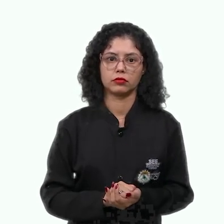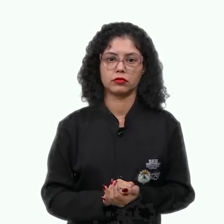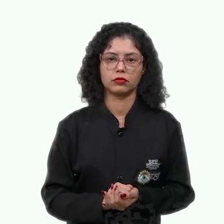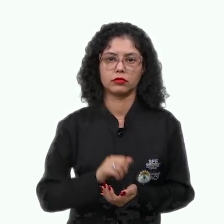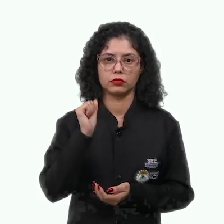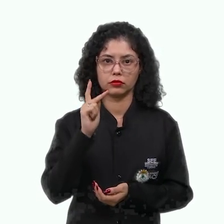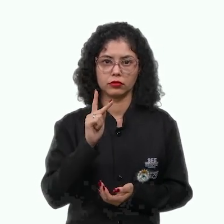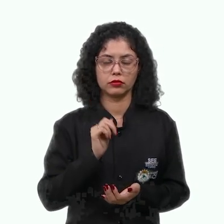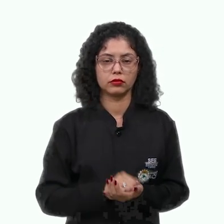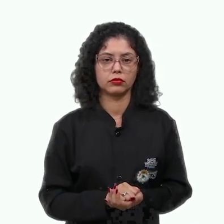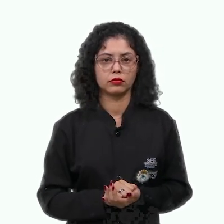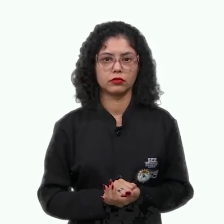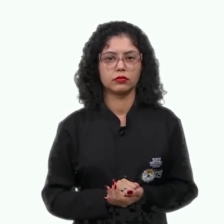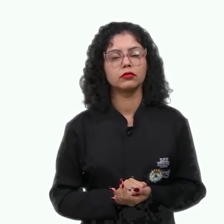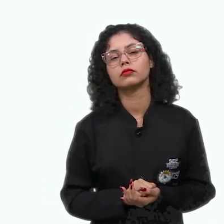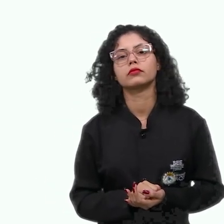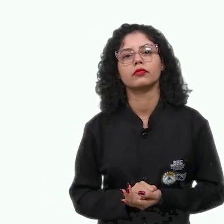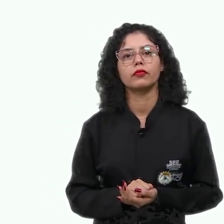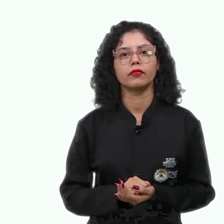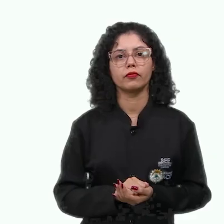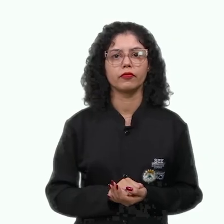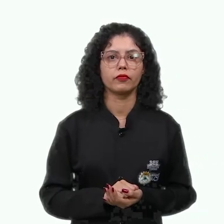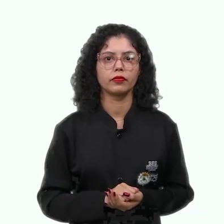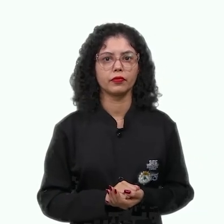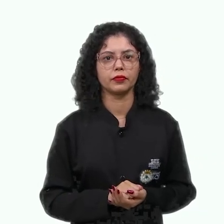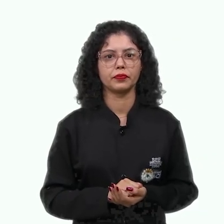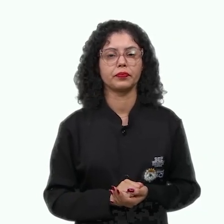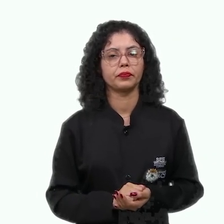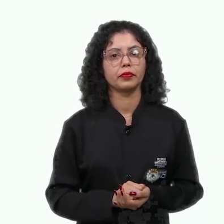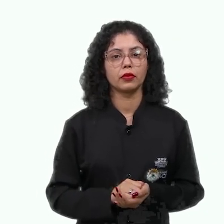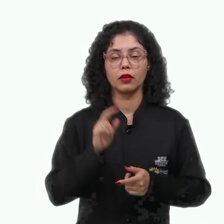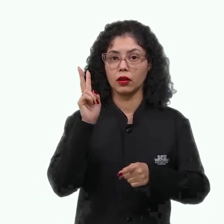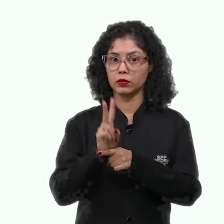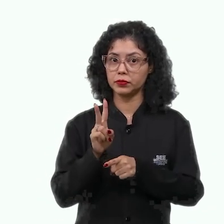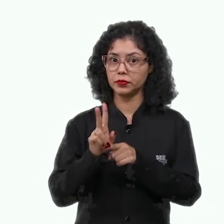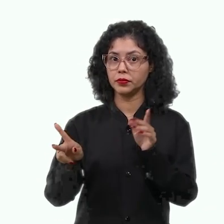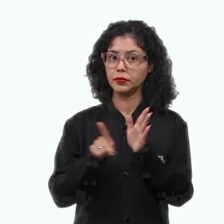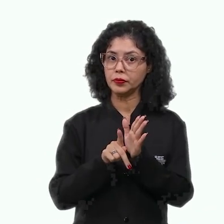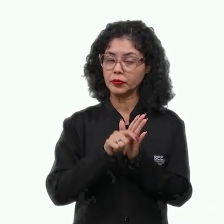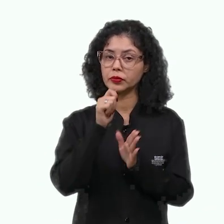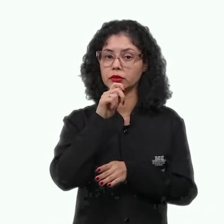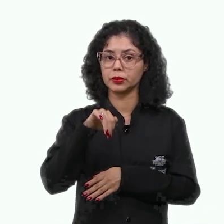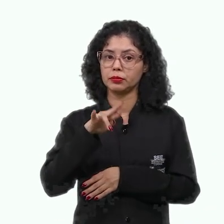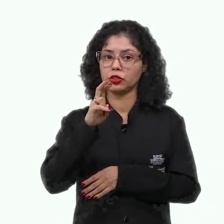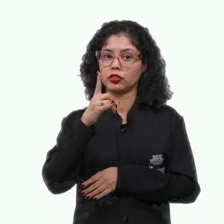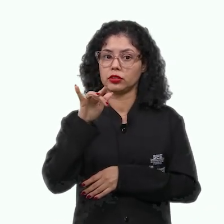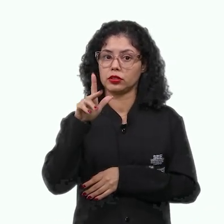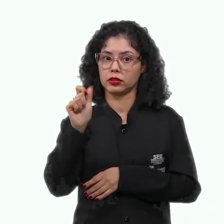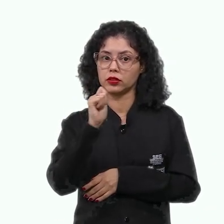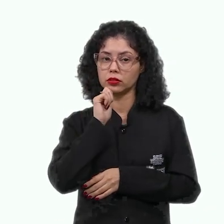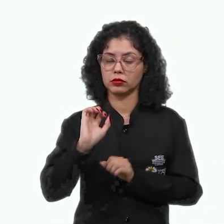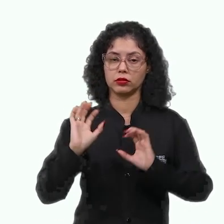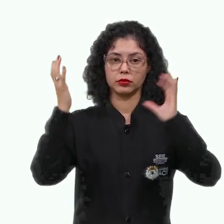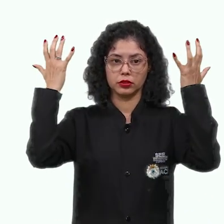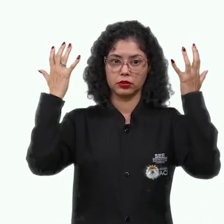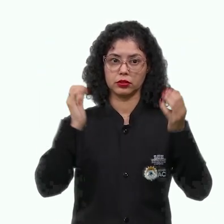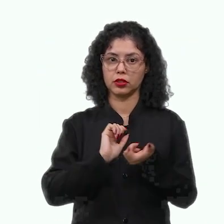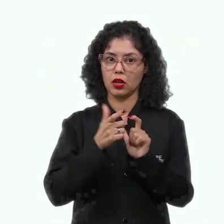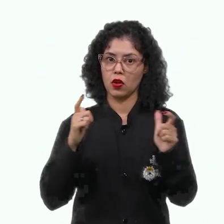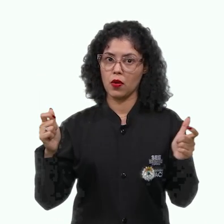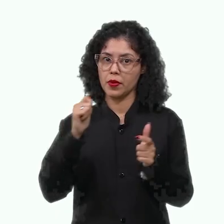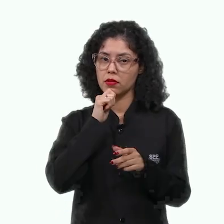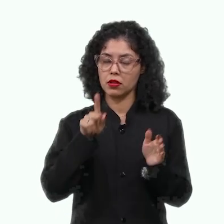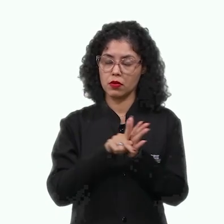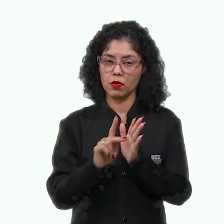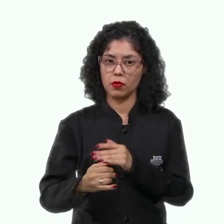D. Vamos só ler a E para eliminar. Contribuição para a mitigação das mudanças climáticas, aumento da